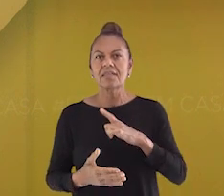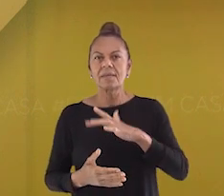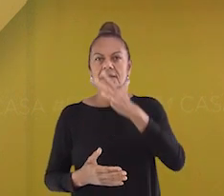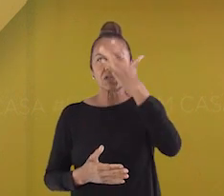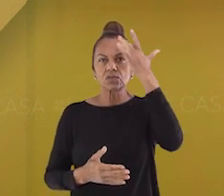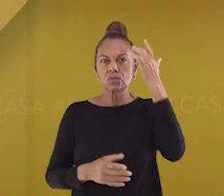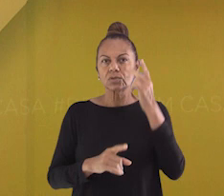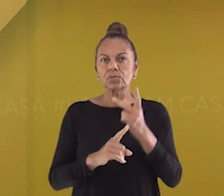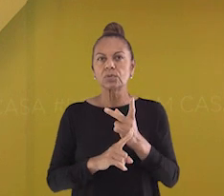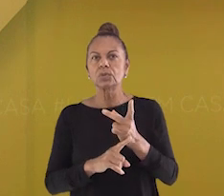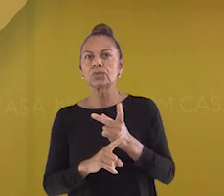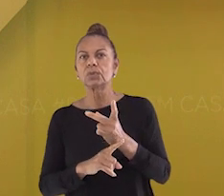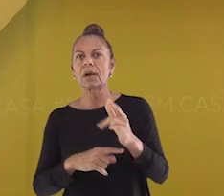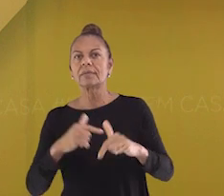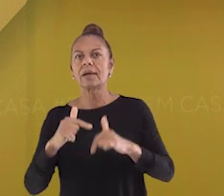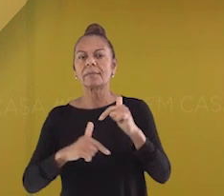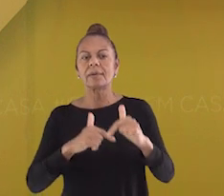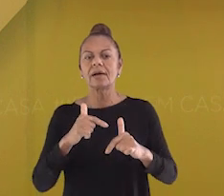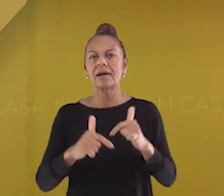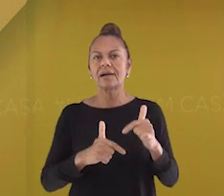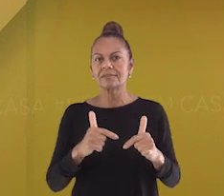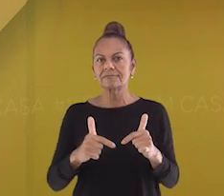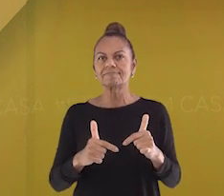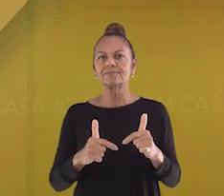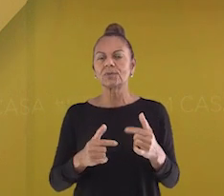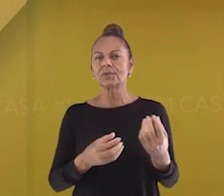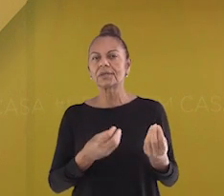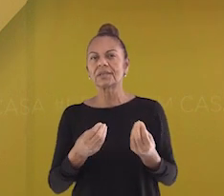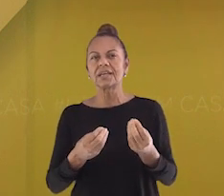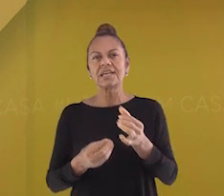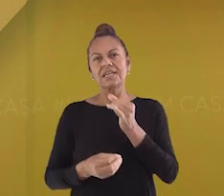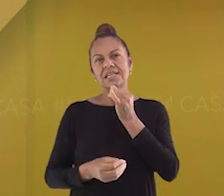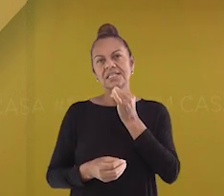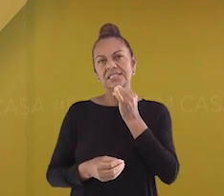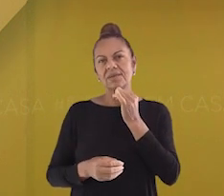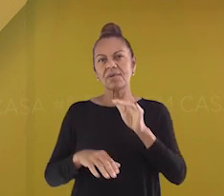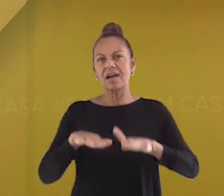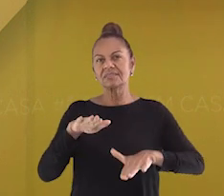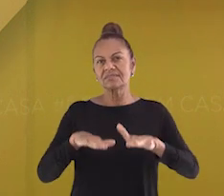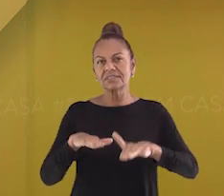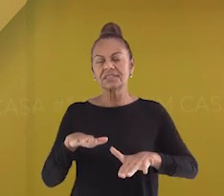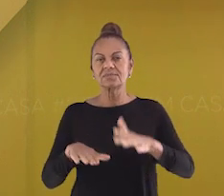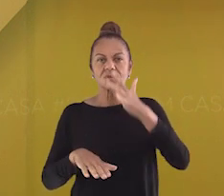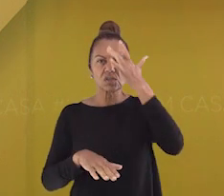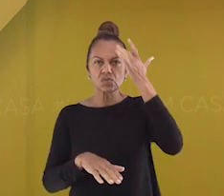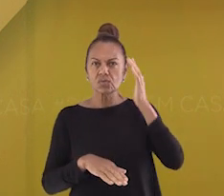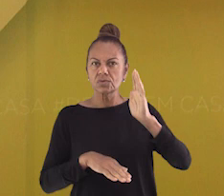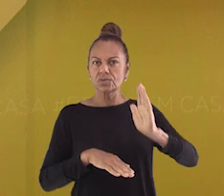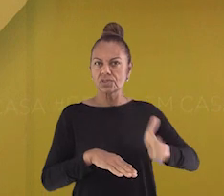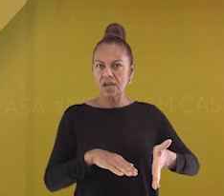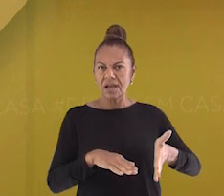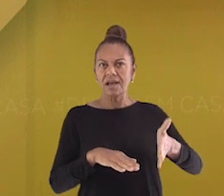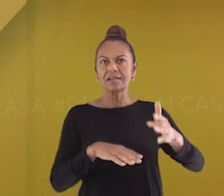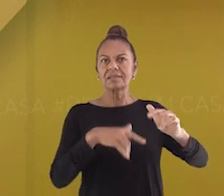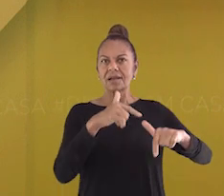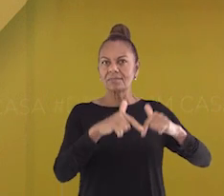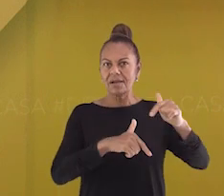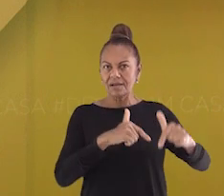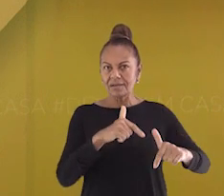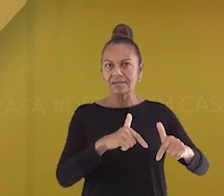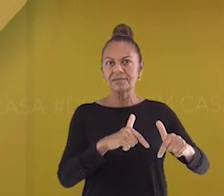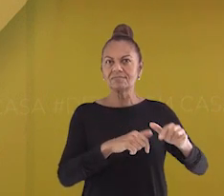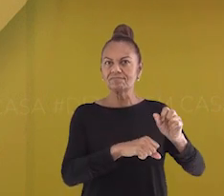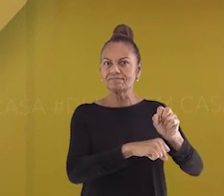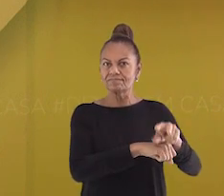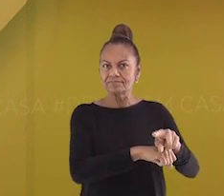à procura de trabalho, desvalorizando de uma certa forma quem já está na ativa. Em outras palavras,